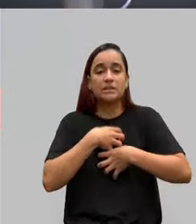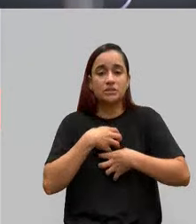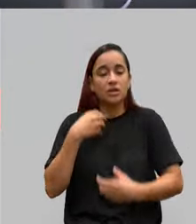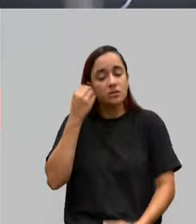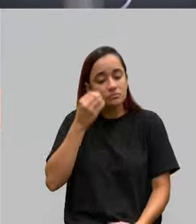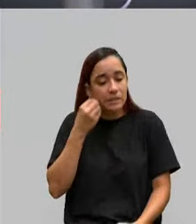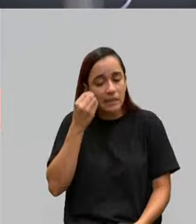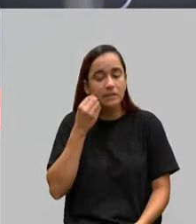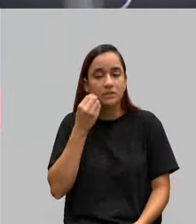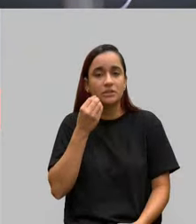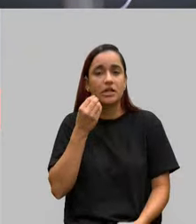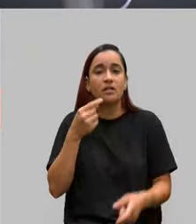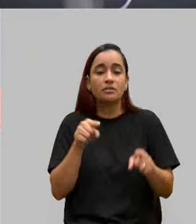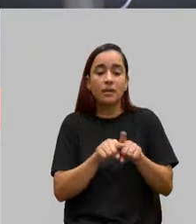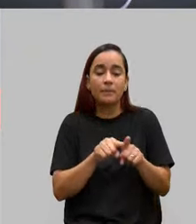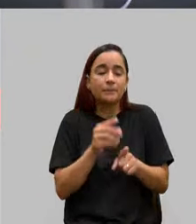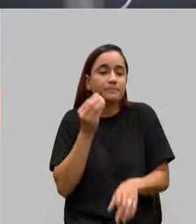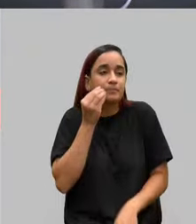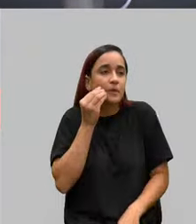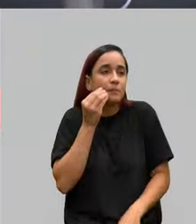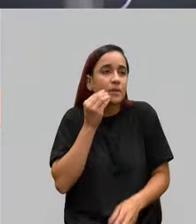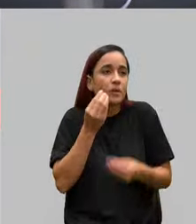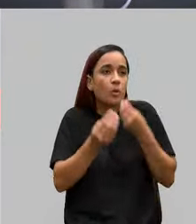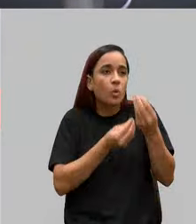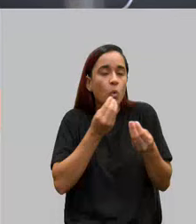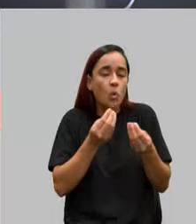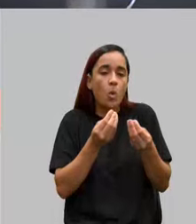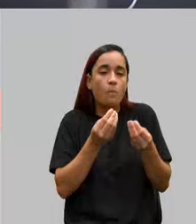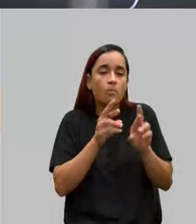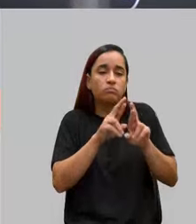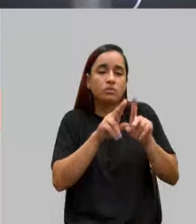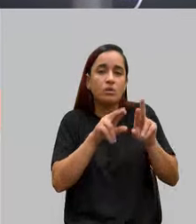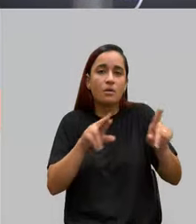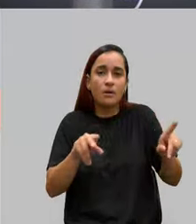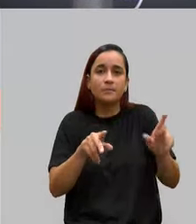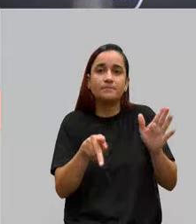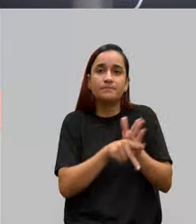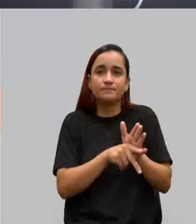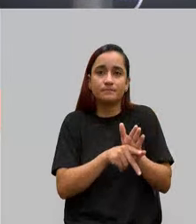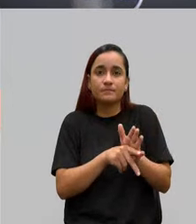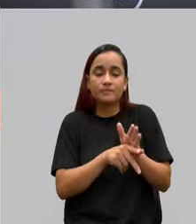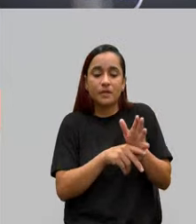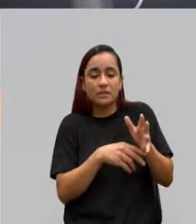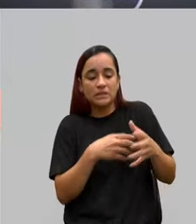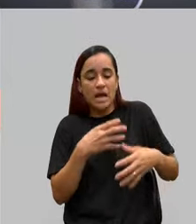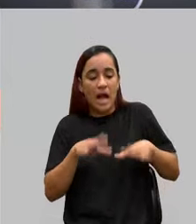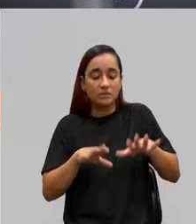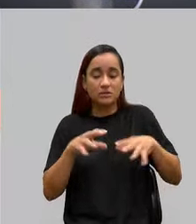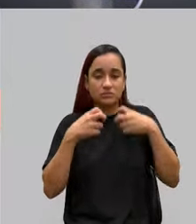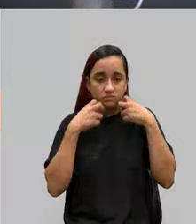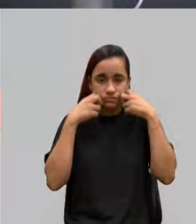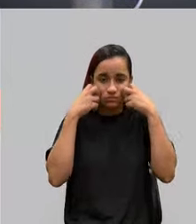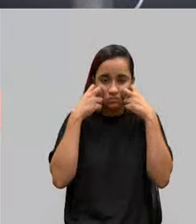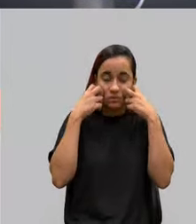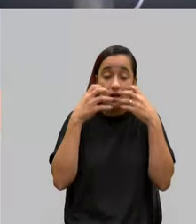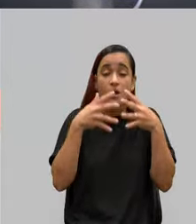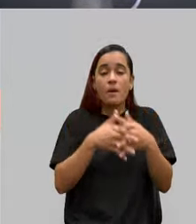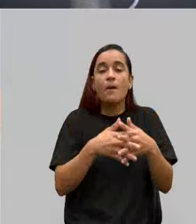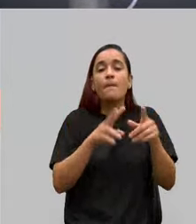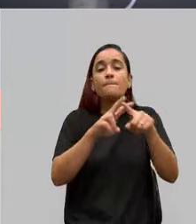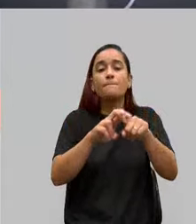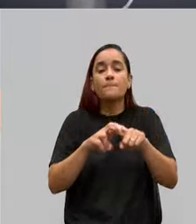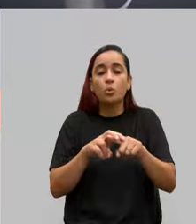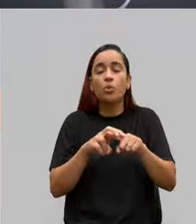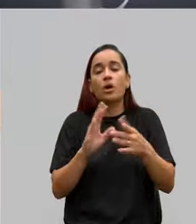vivenciaram experimentaram e experimentam reveses embaraços ou constrangimentos por algum lapso de tempo de suas